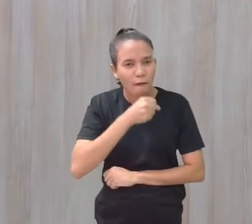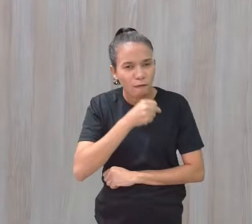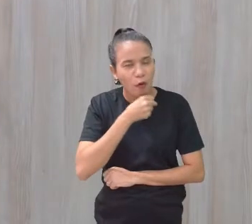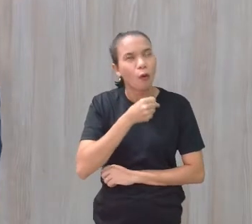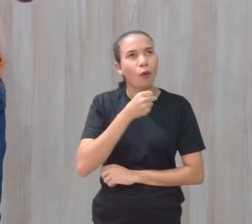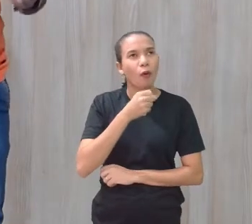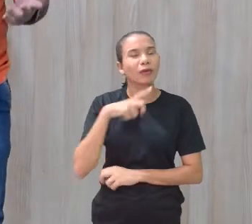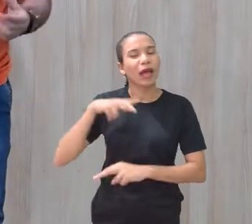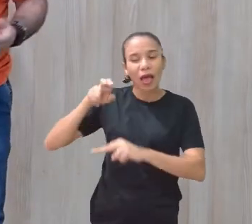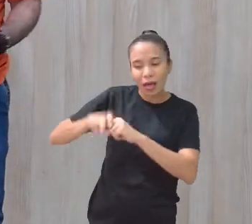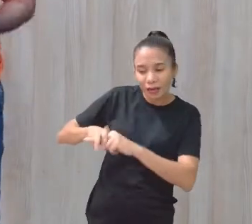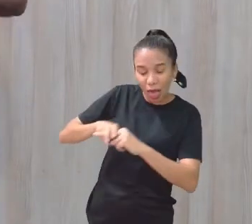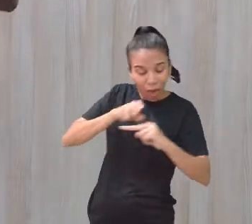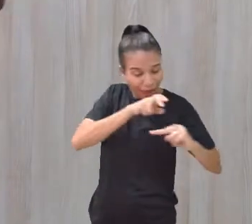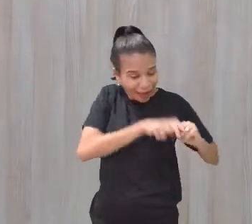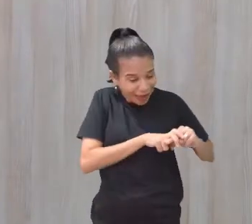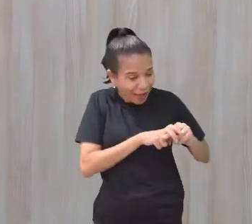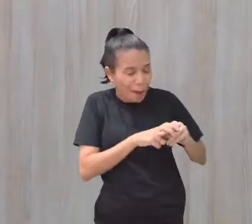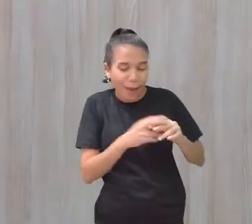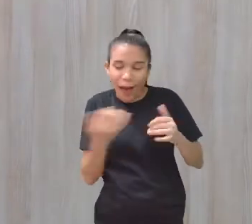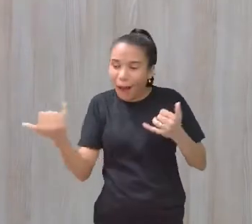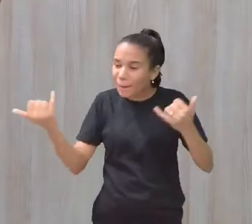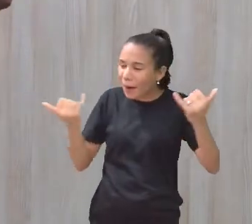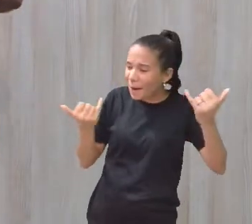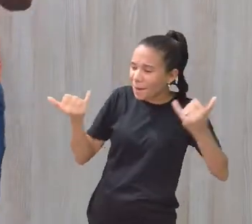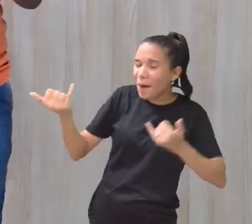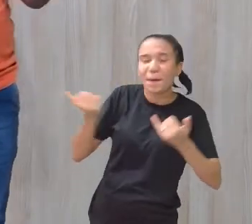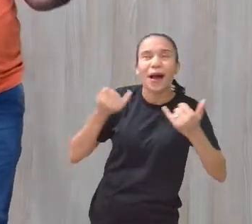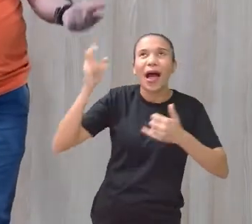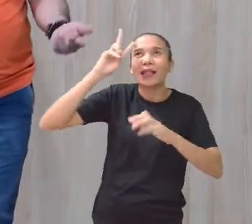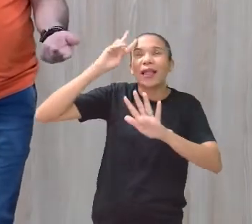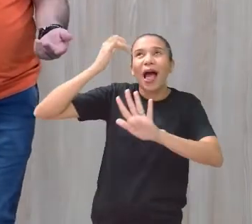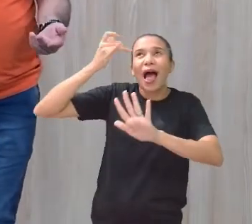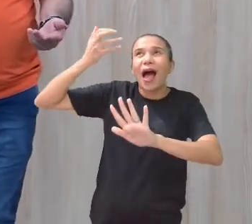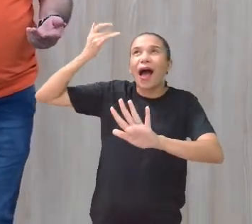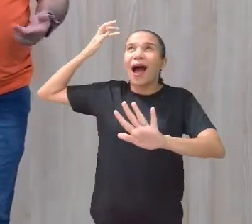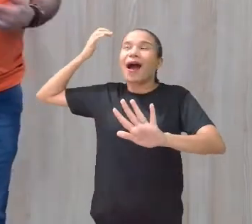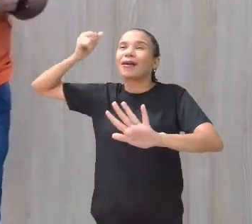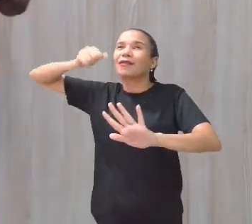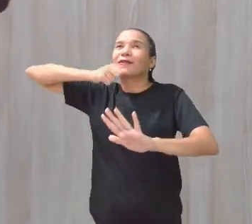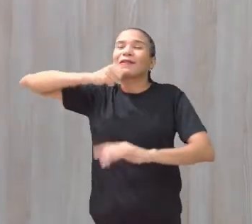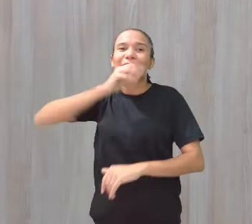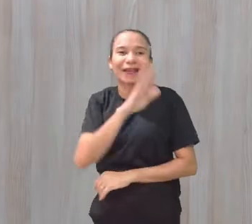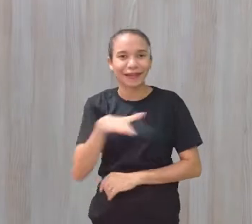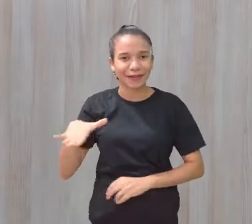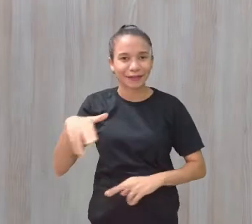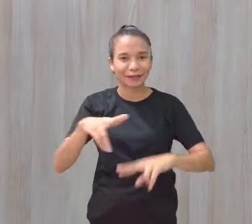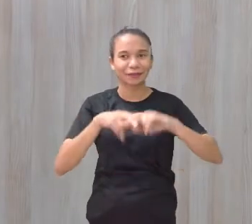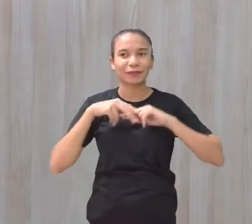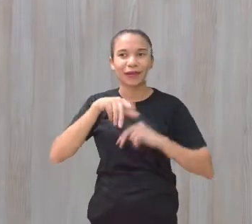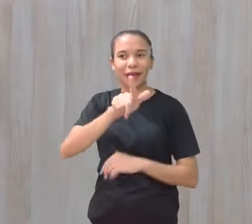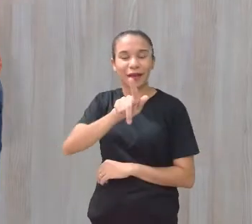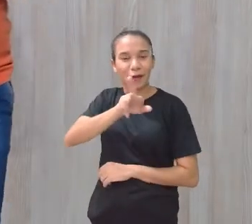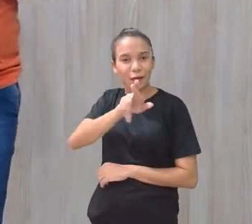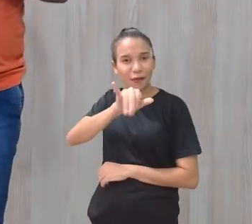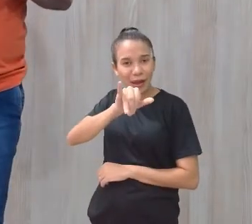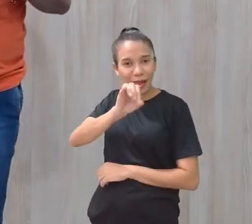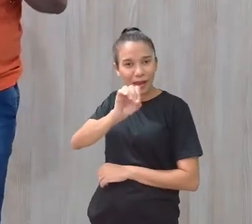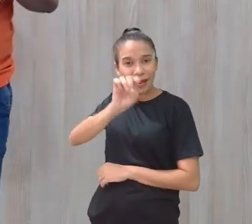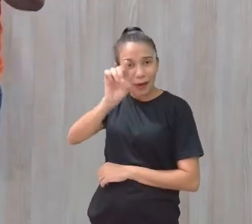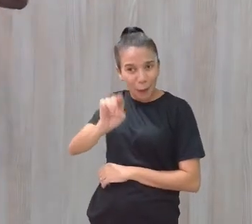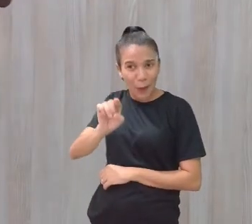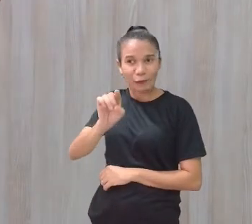Às vezes sentar com você para contar histórias, né, da época, né, que eles eram crianças, né? Então os griots, eles eram